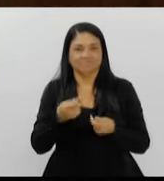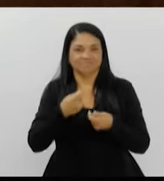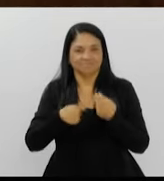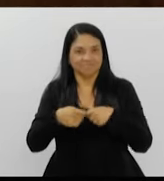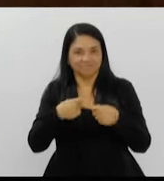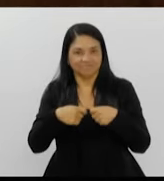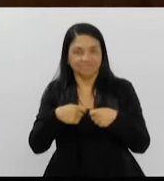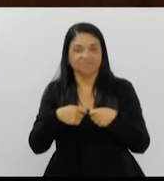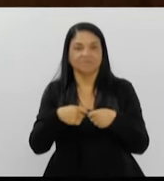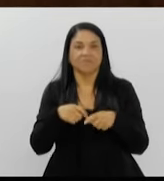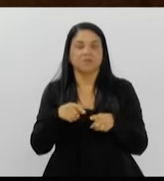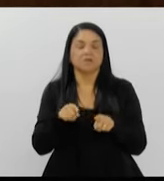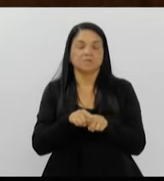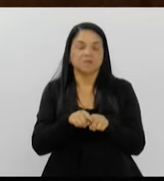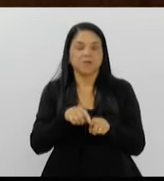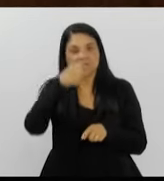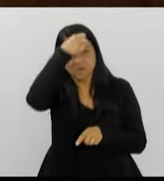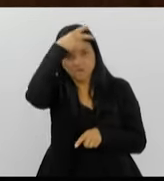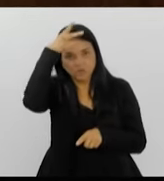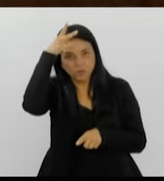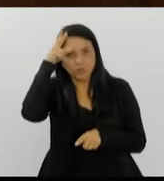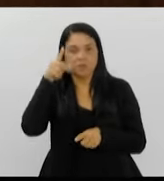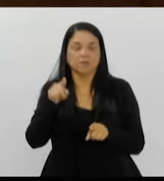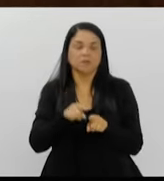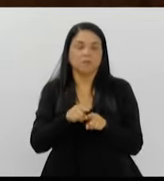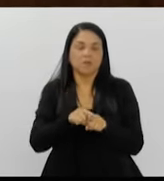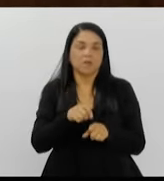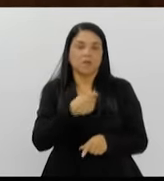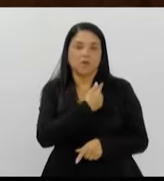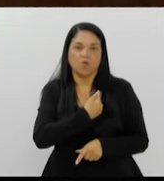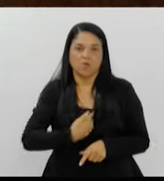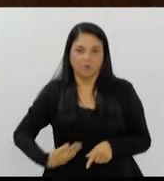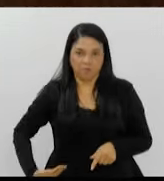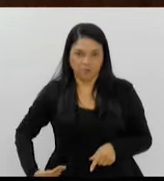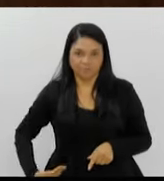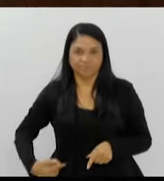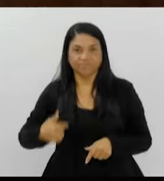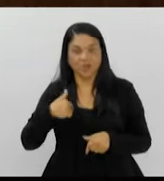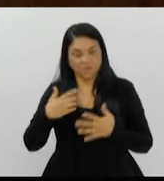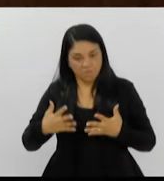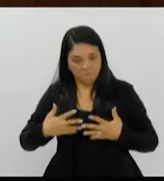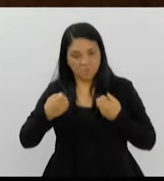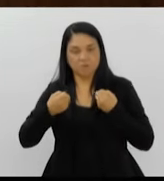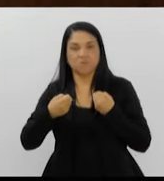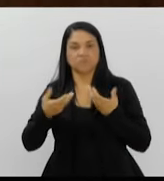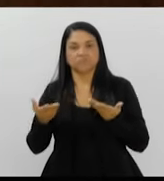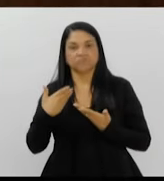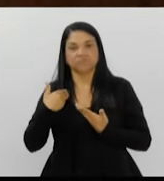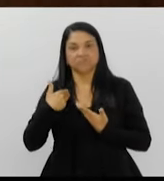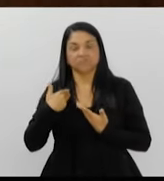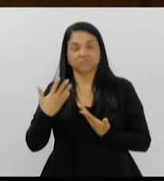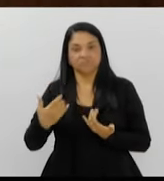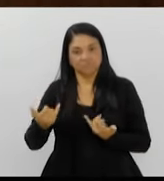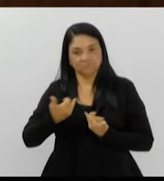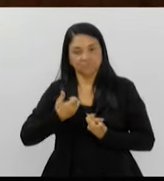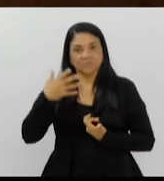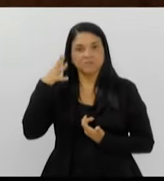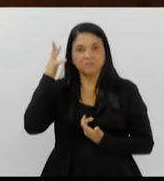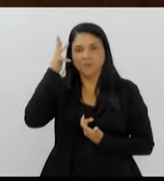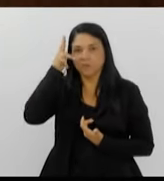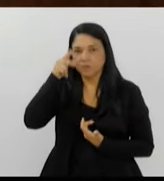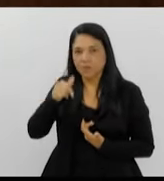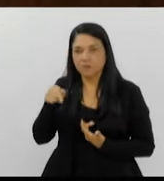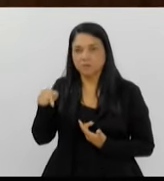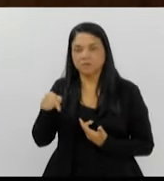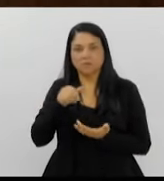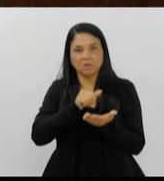quanto a Prefeitura da capital Presidente Fui pego de surpresa nessa madrugada com aoração do